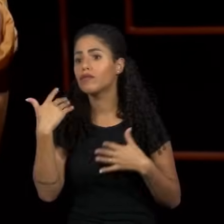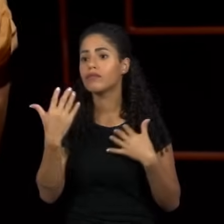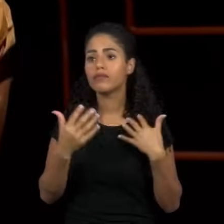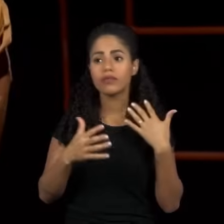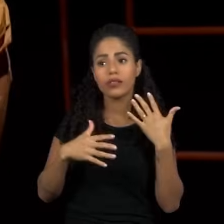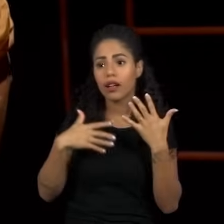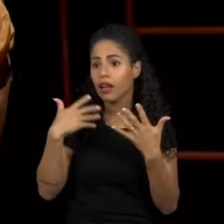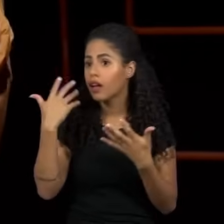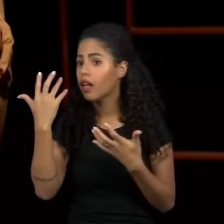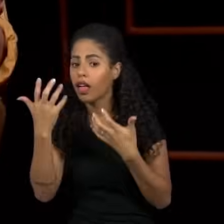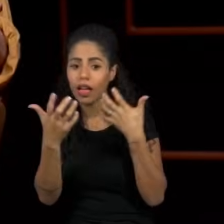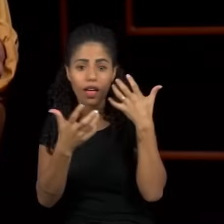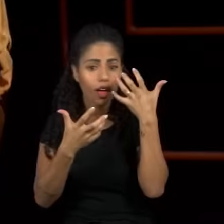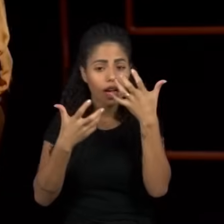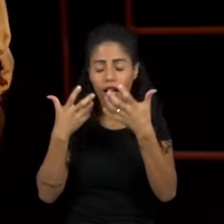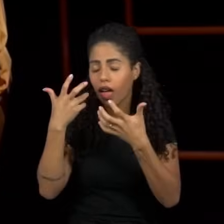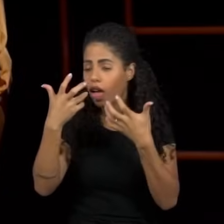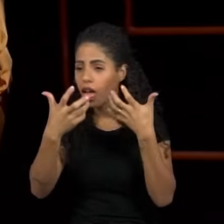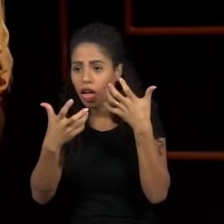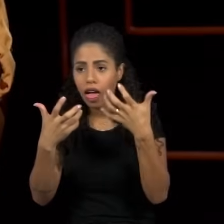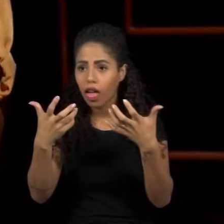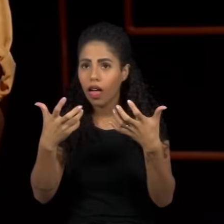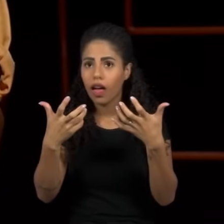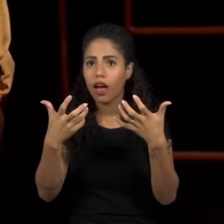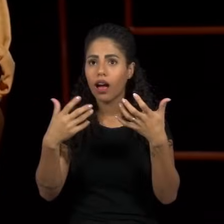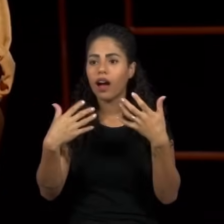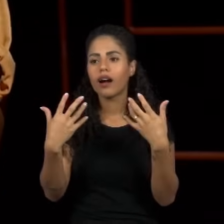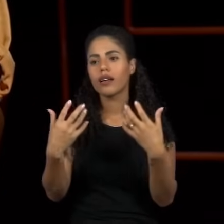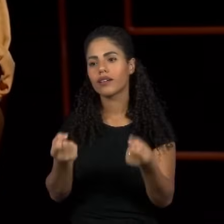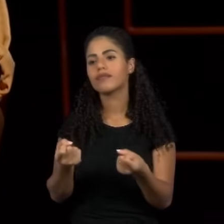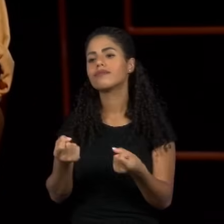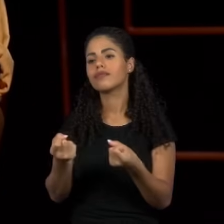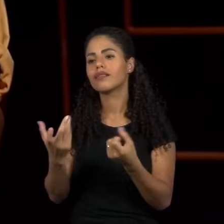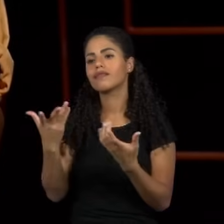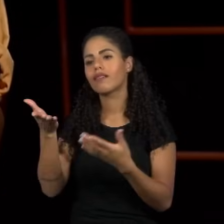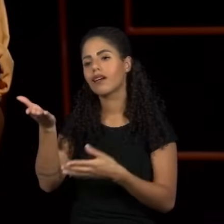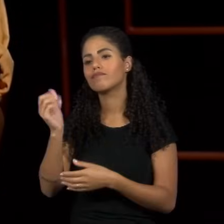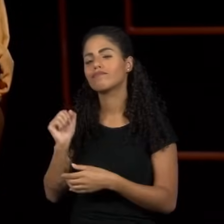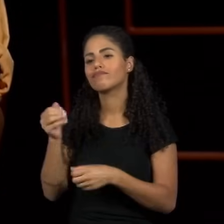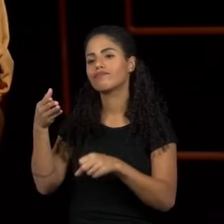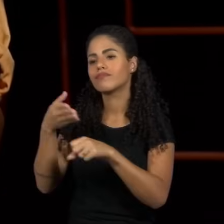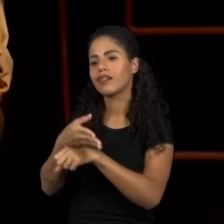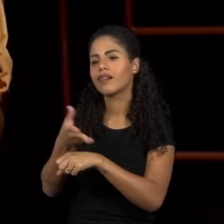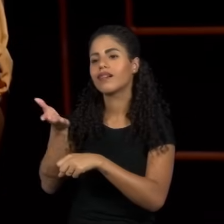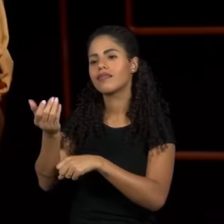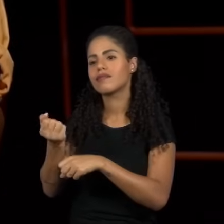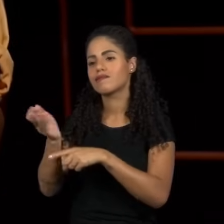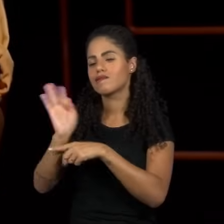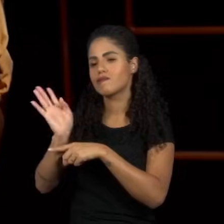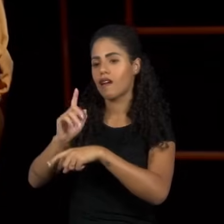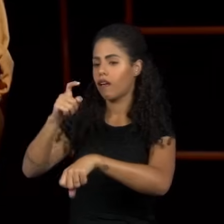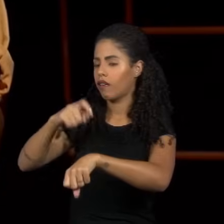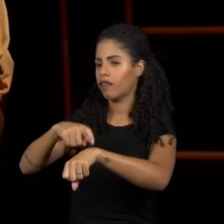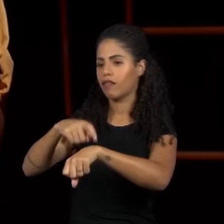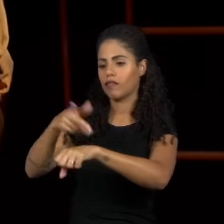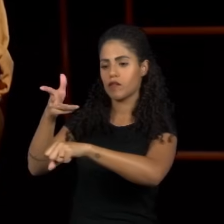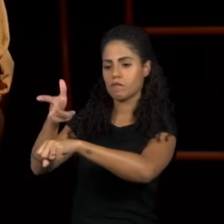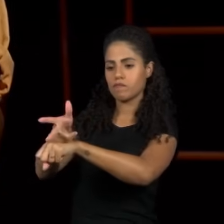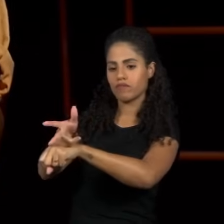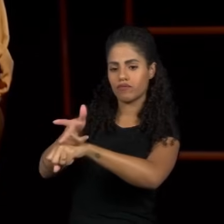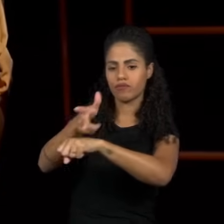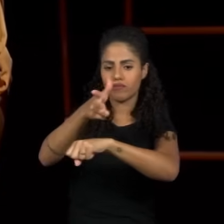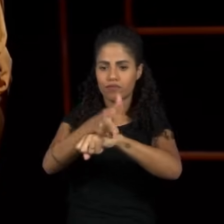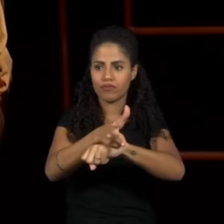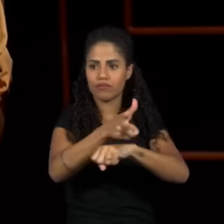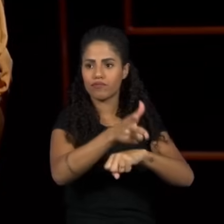por aquela coisa e fizemos o filme e todo o tempo de filmagem foi assim,